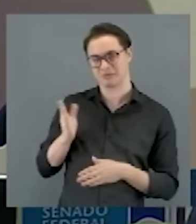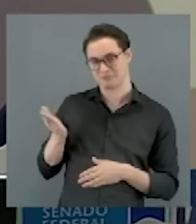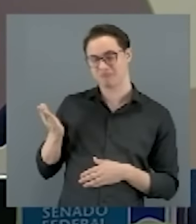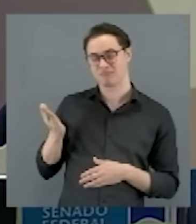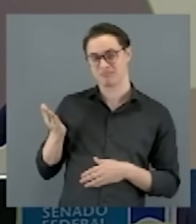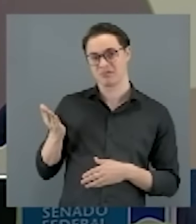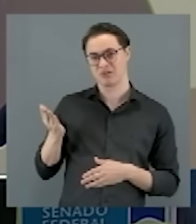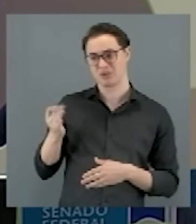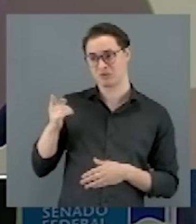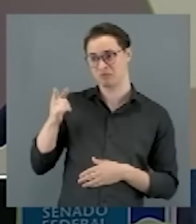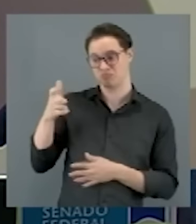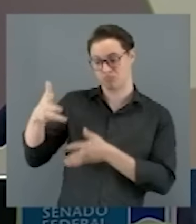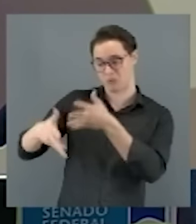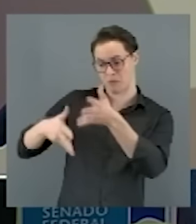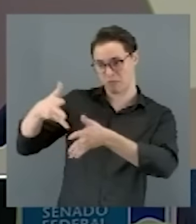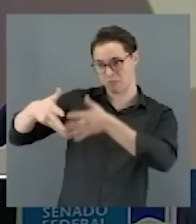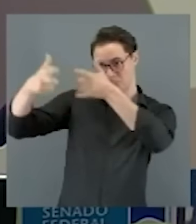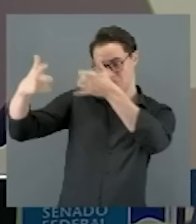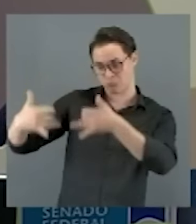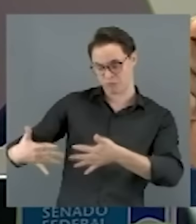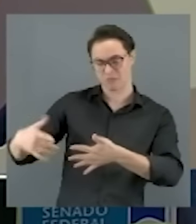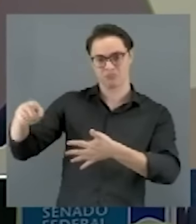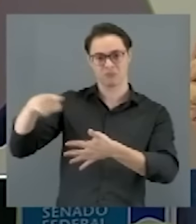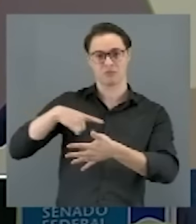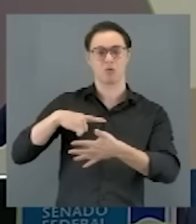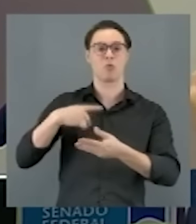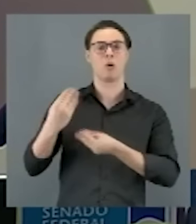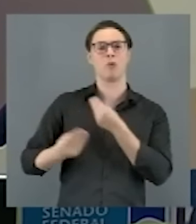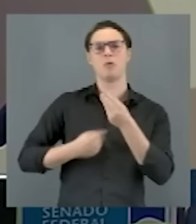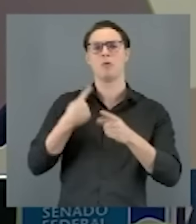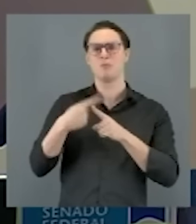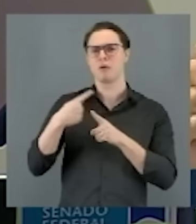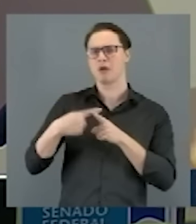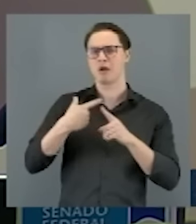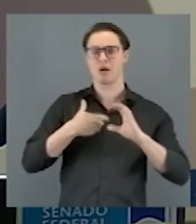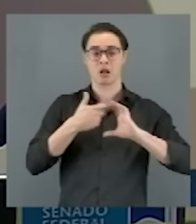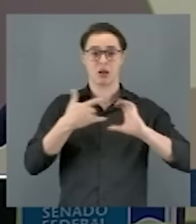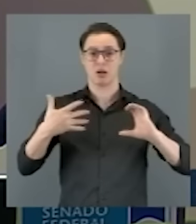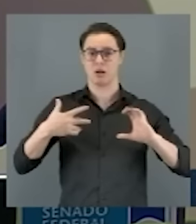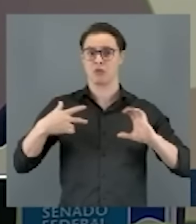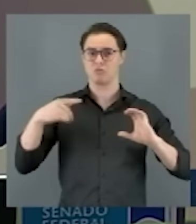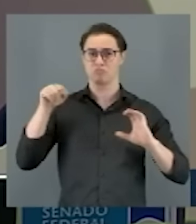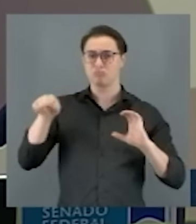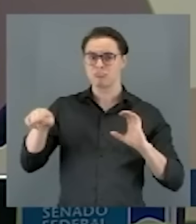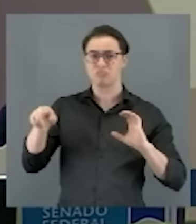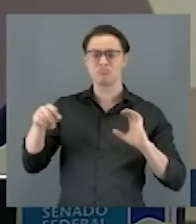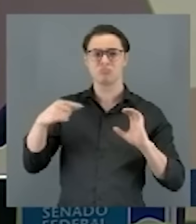a fala de Vossa Excelência sustentando o aspecto da modicidade,